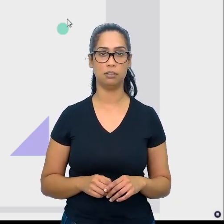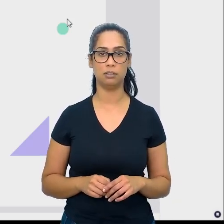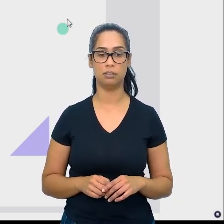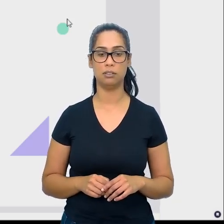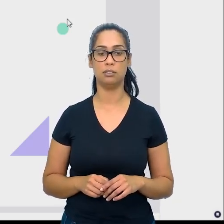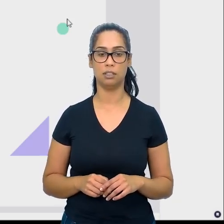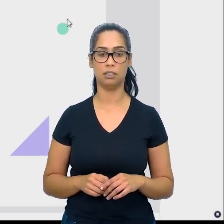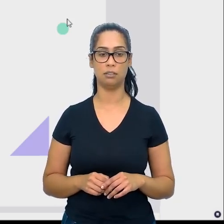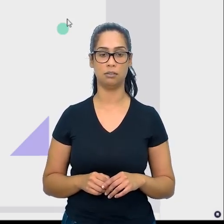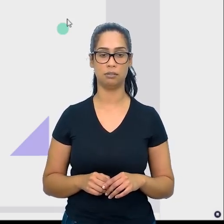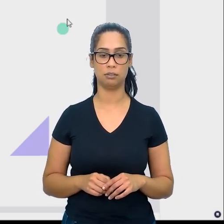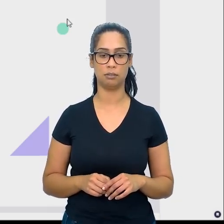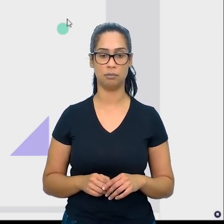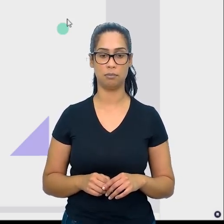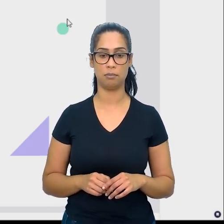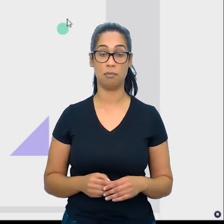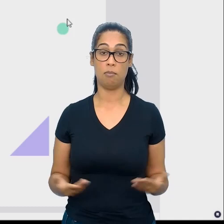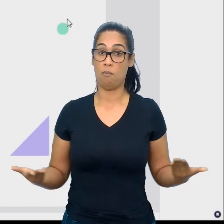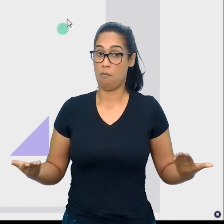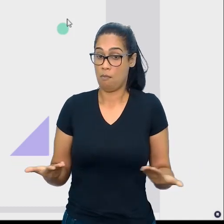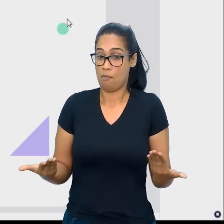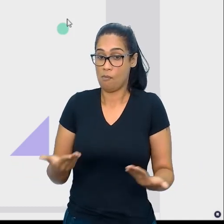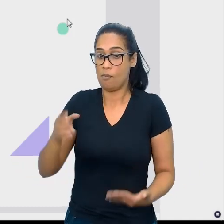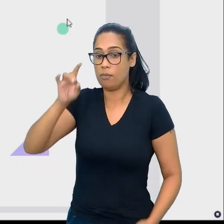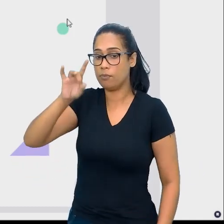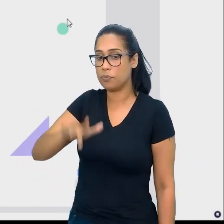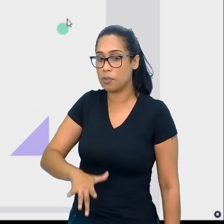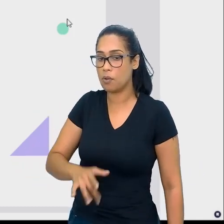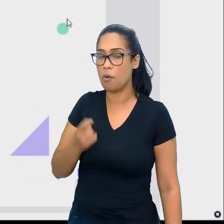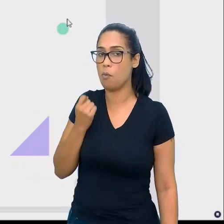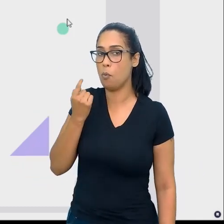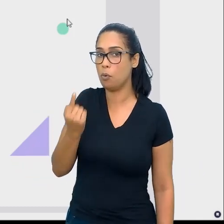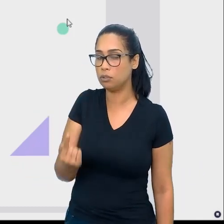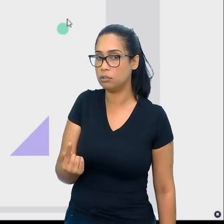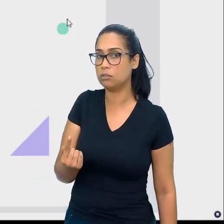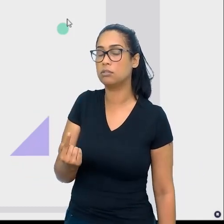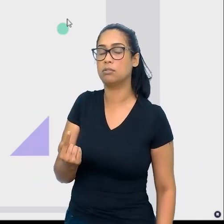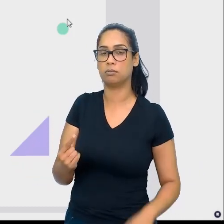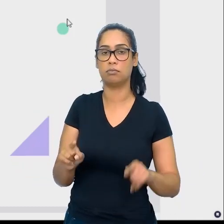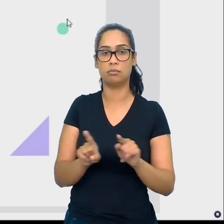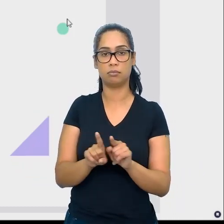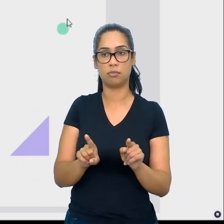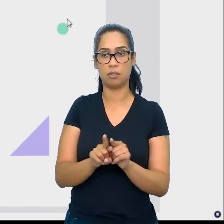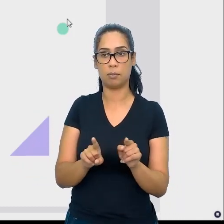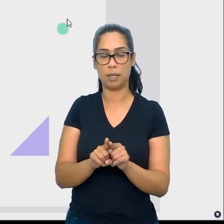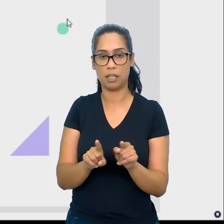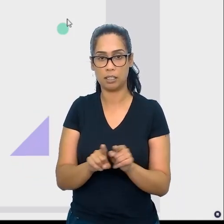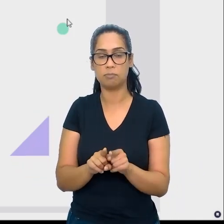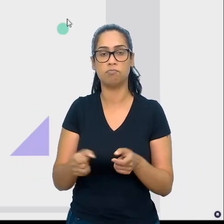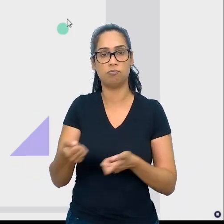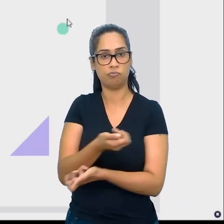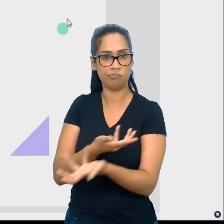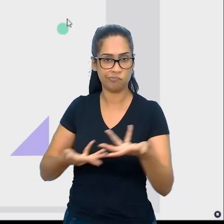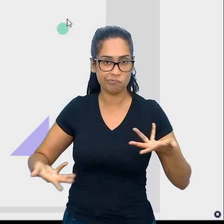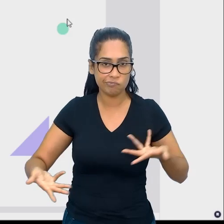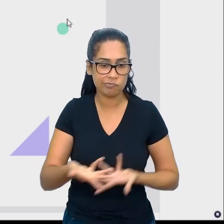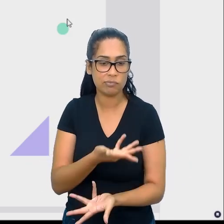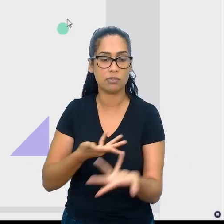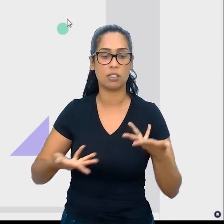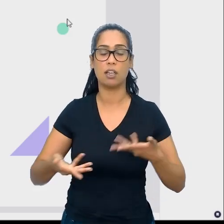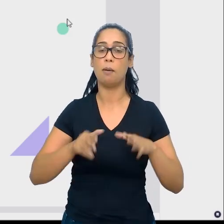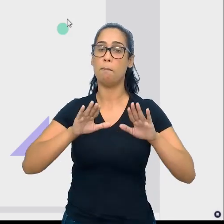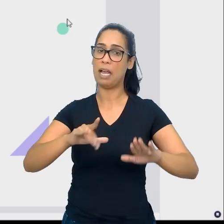encontra também né Não só aqui na nossa nas nossas reflexões da formação mas também nos